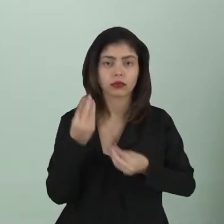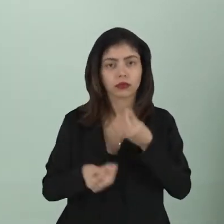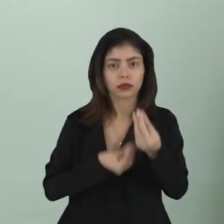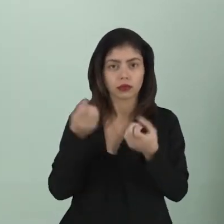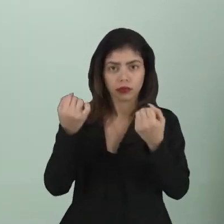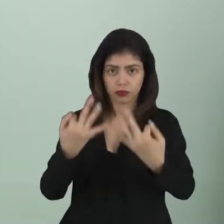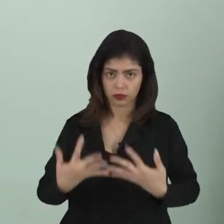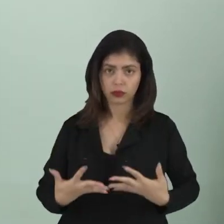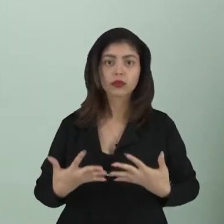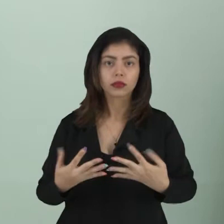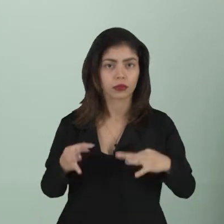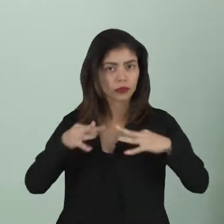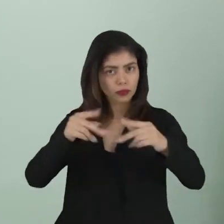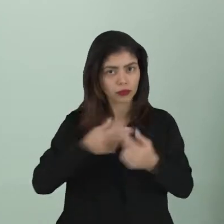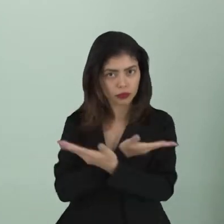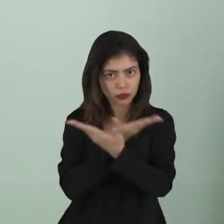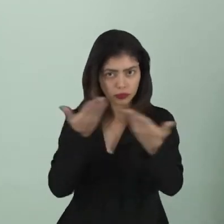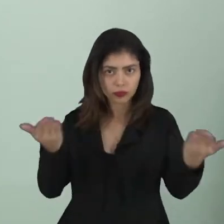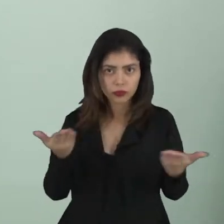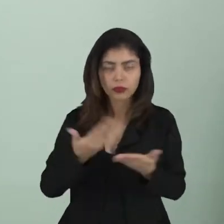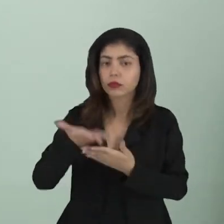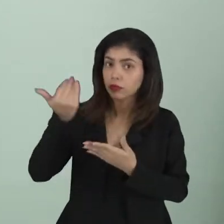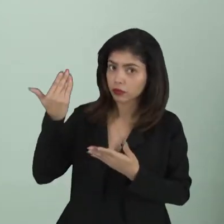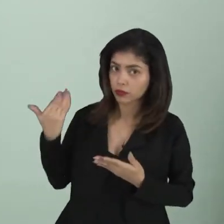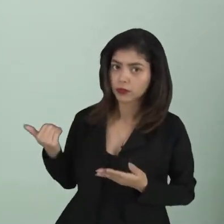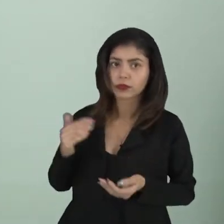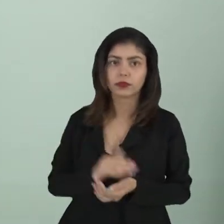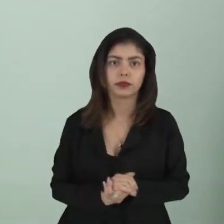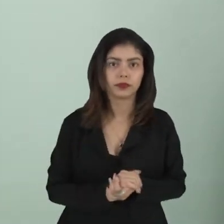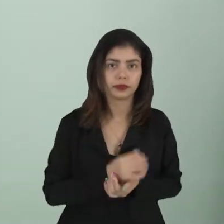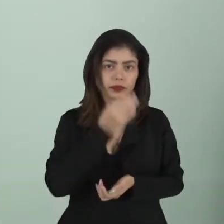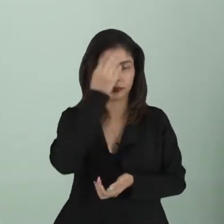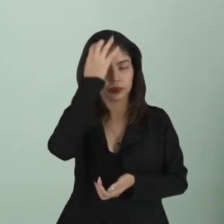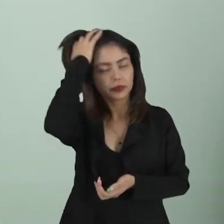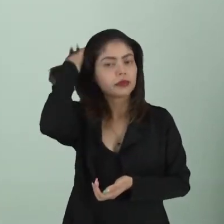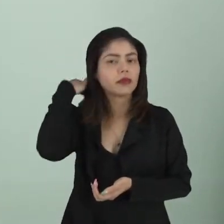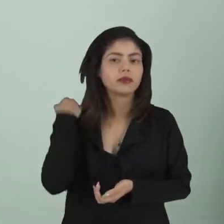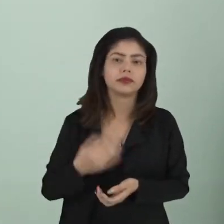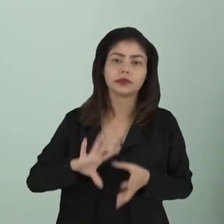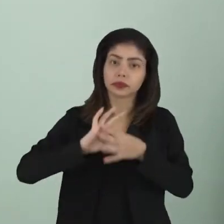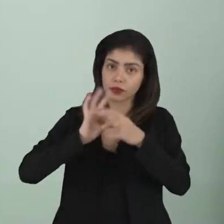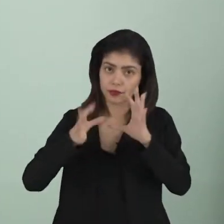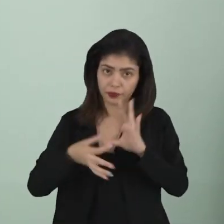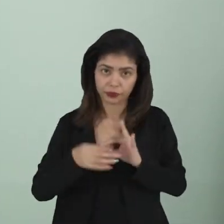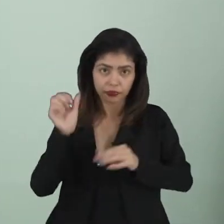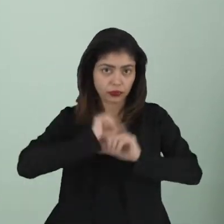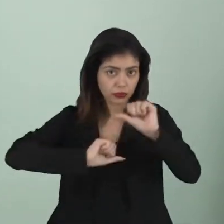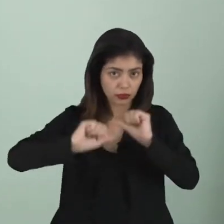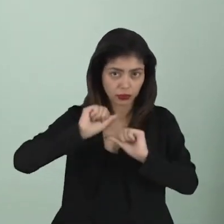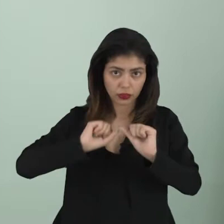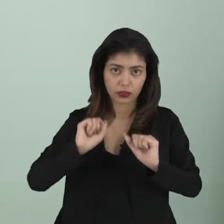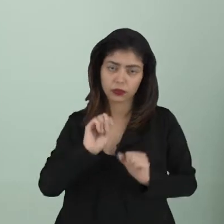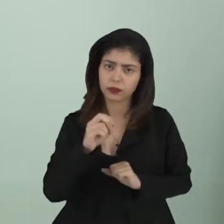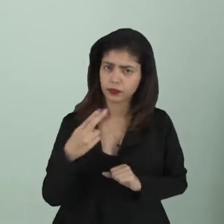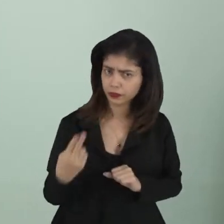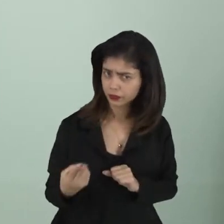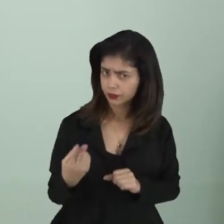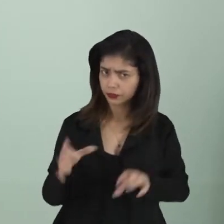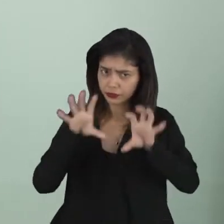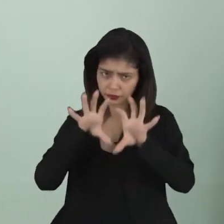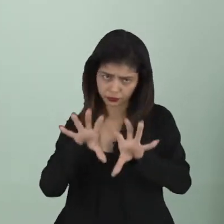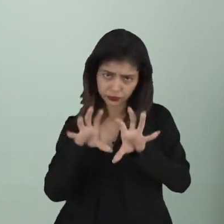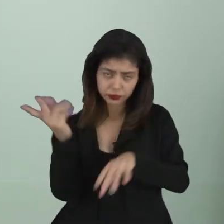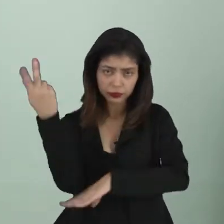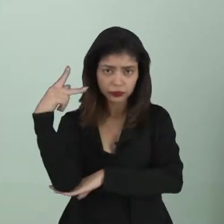eu mencionei a todos vocês agora há pouco. Diante desse contexto de transformação, ou seja,